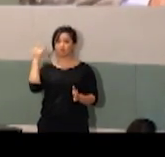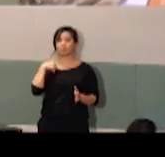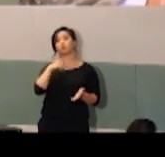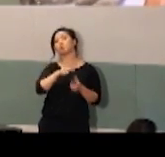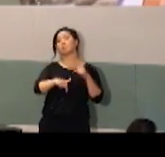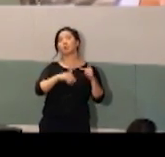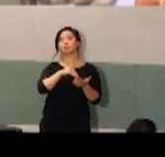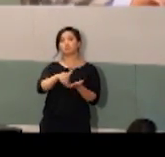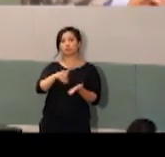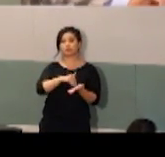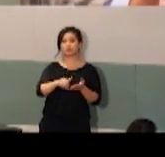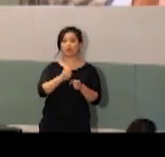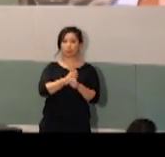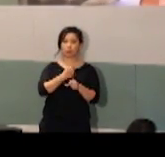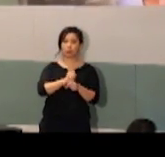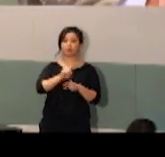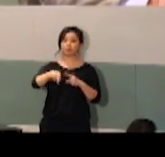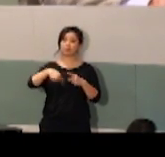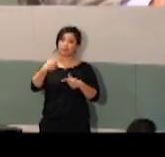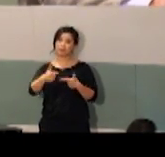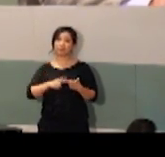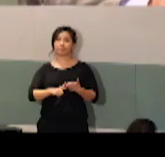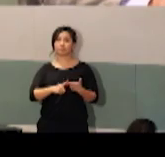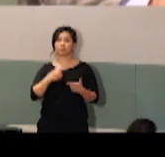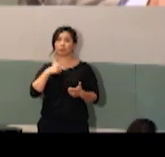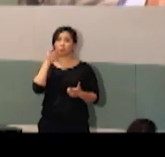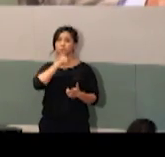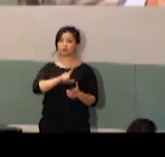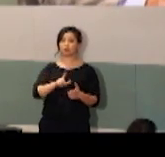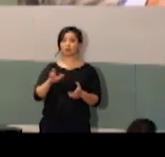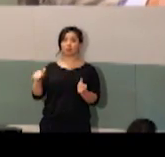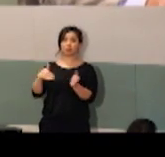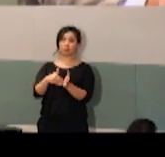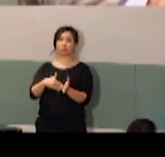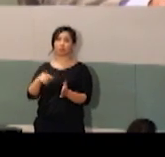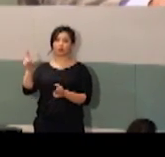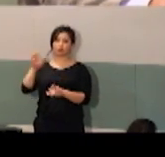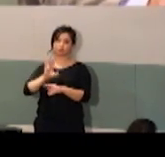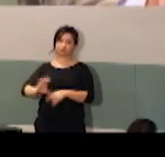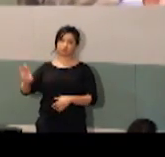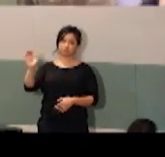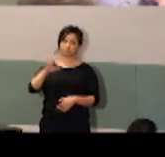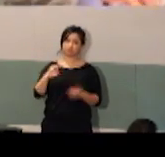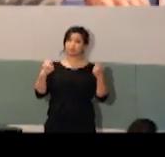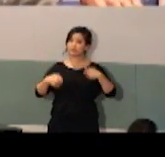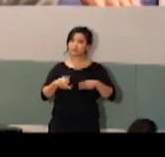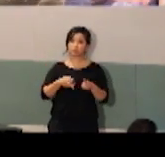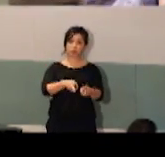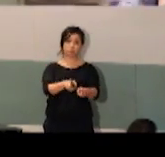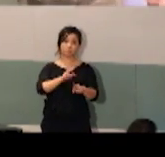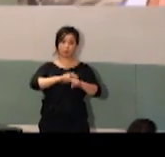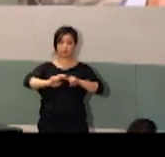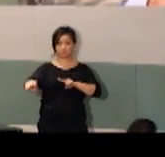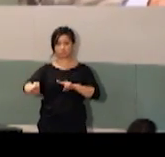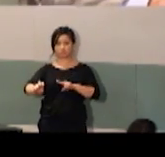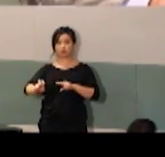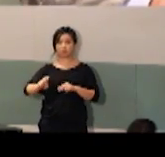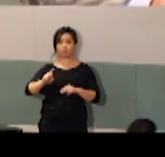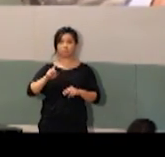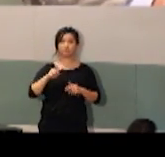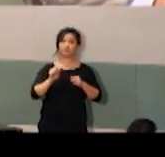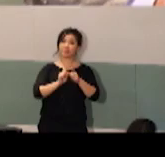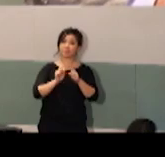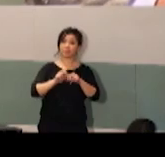a Ceilândia, as 8 novas estações. É fundamental continuar com o sistema metroviário. O transporte sob trilhos é o único